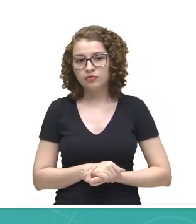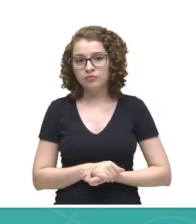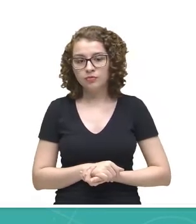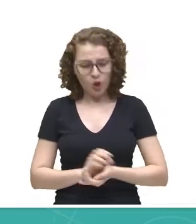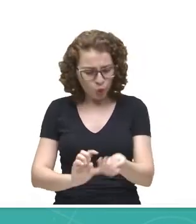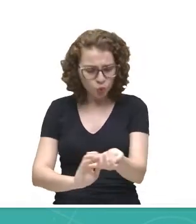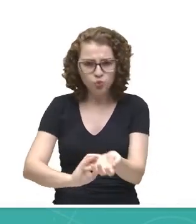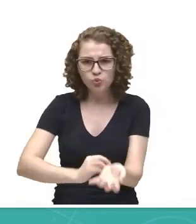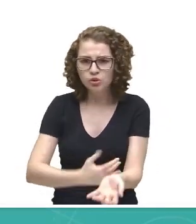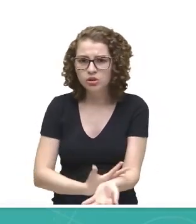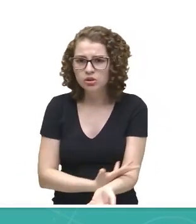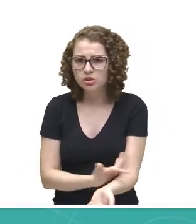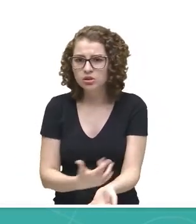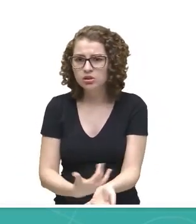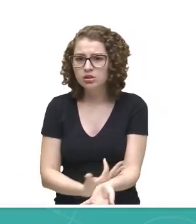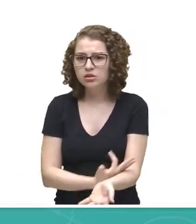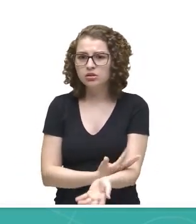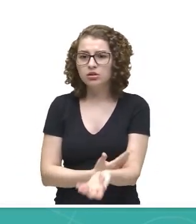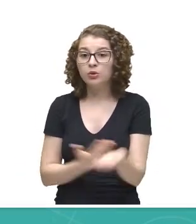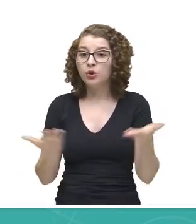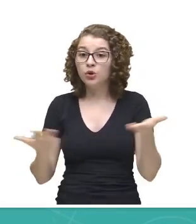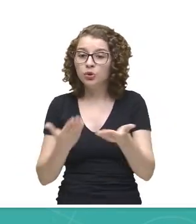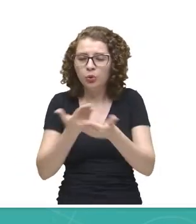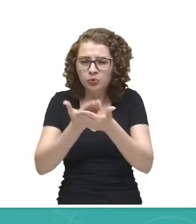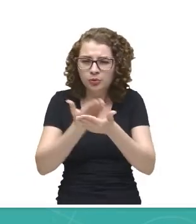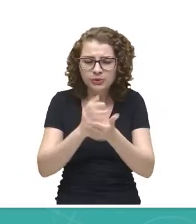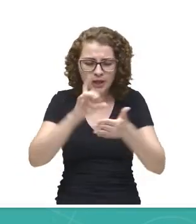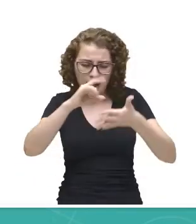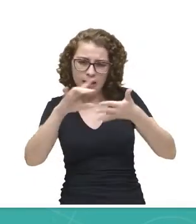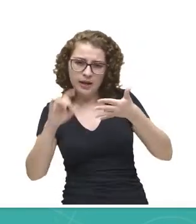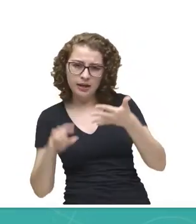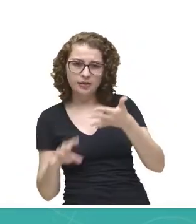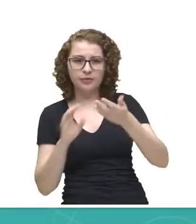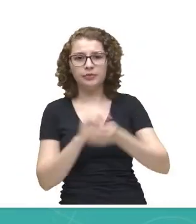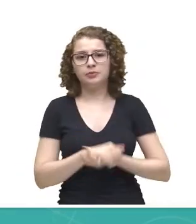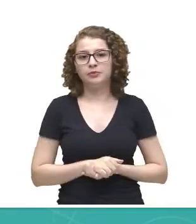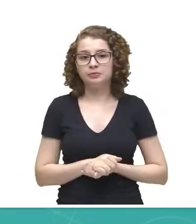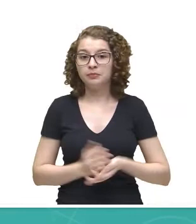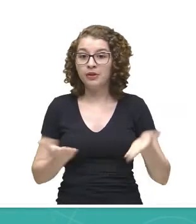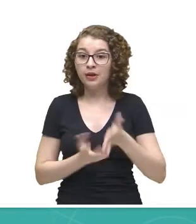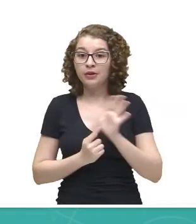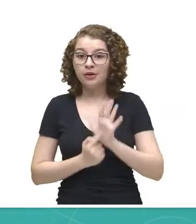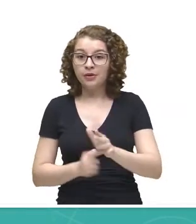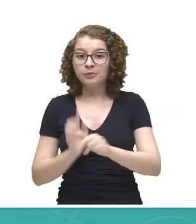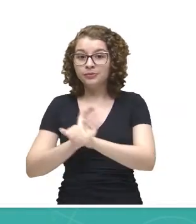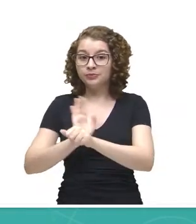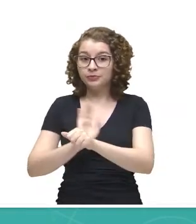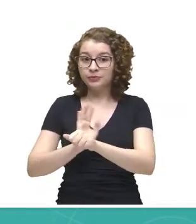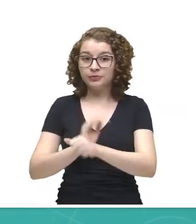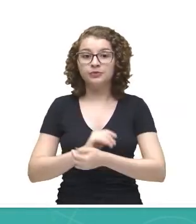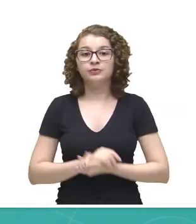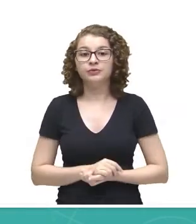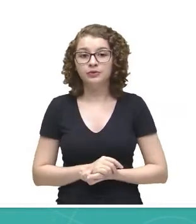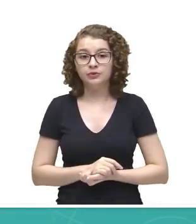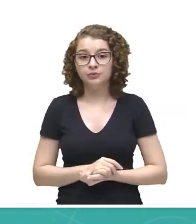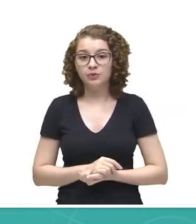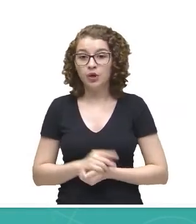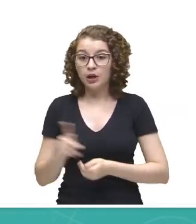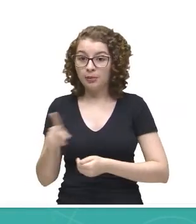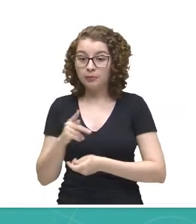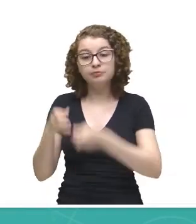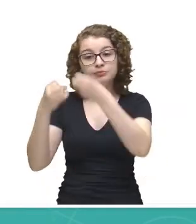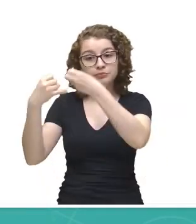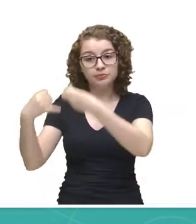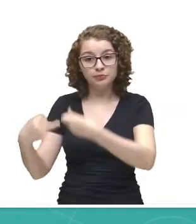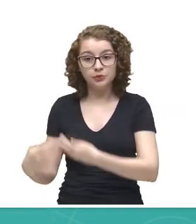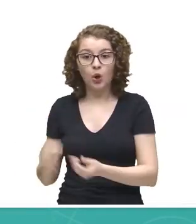vai conhecer cada uma delas. Então, nesse momento, a gente vai assistir um vídeo com a professora Roberta, que ela vai falar para a gente aí do